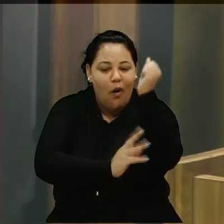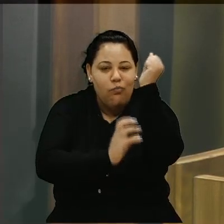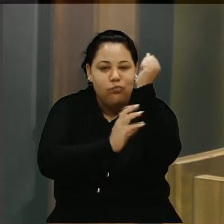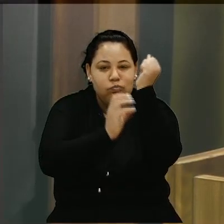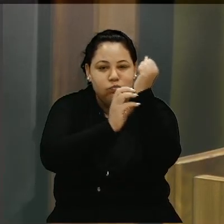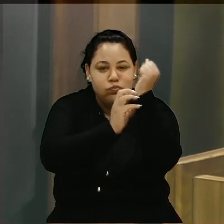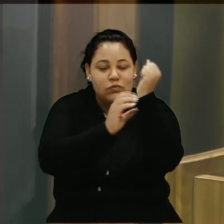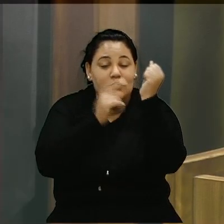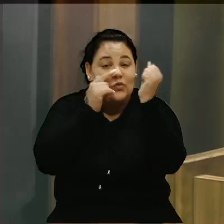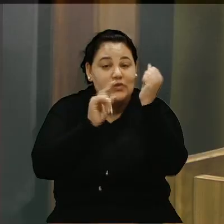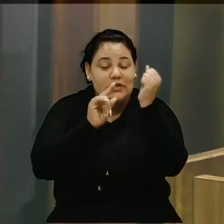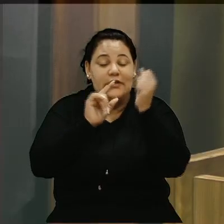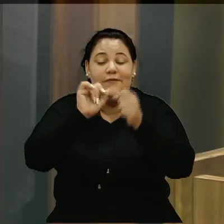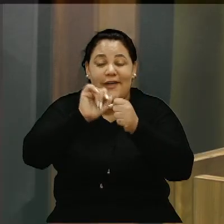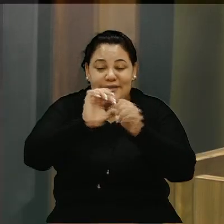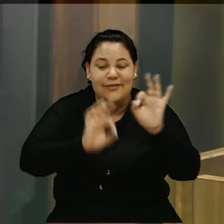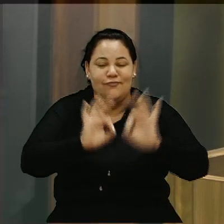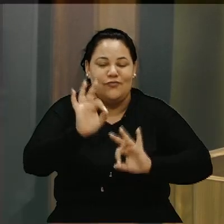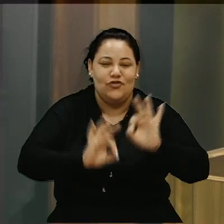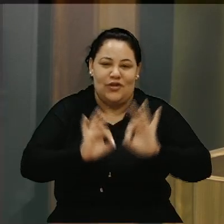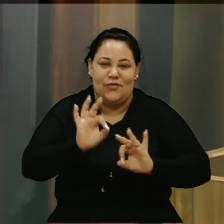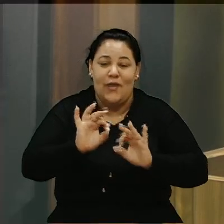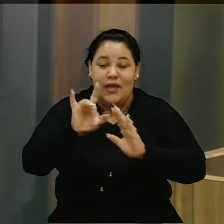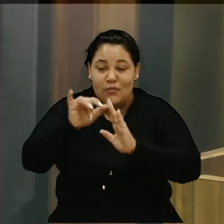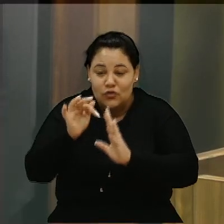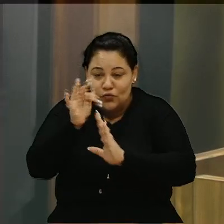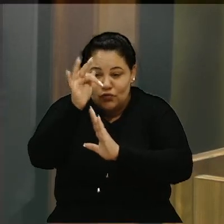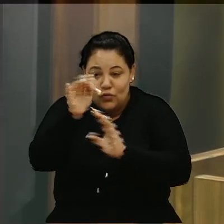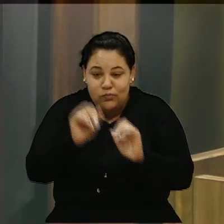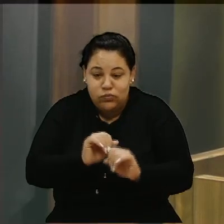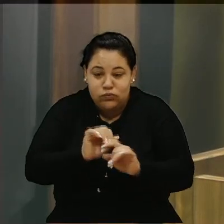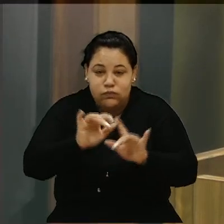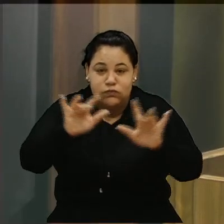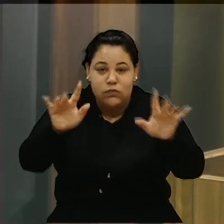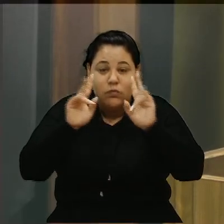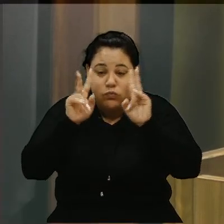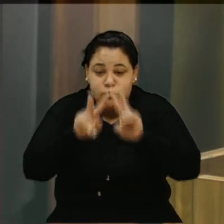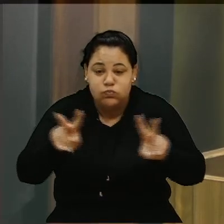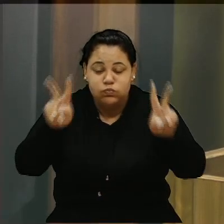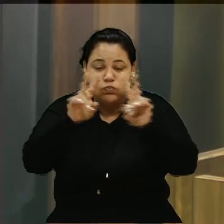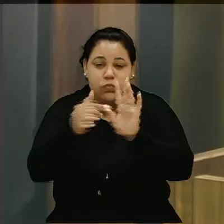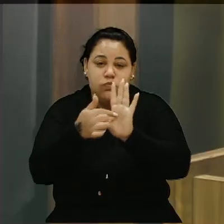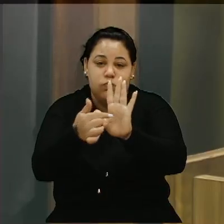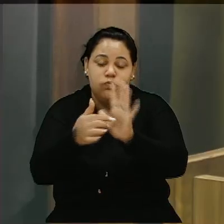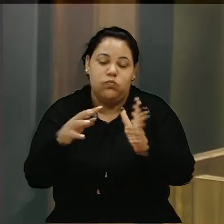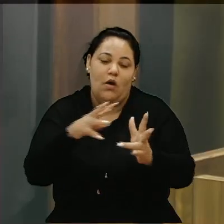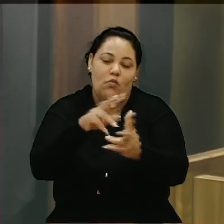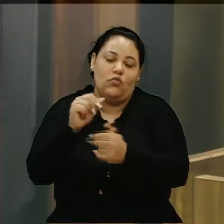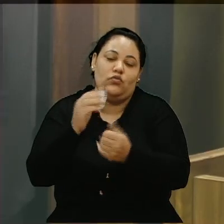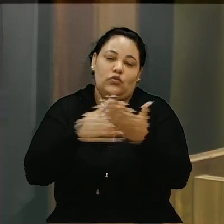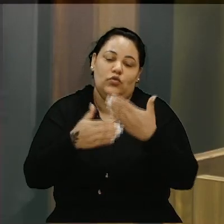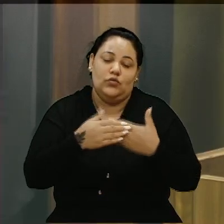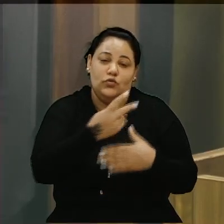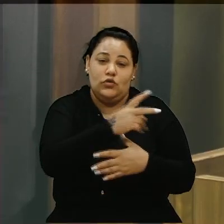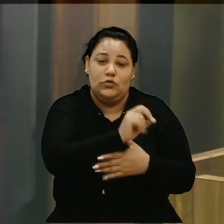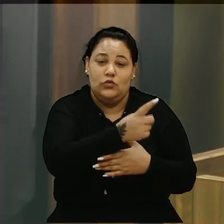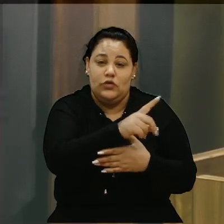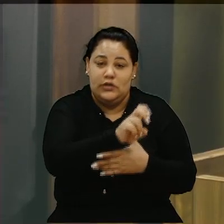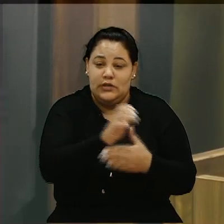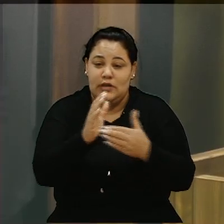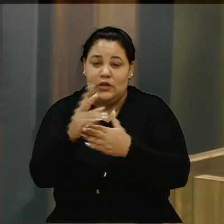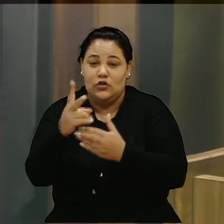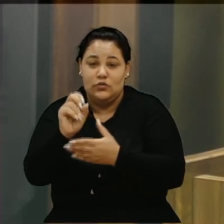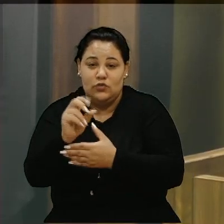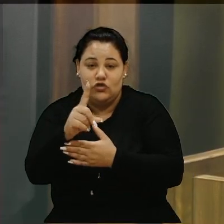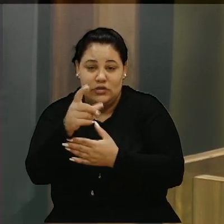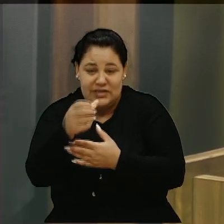financiar seus projetos e que levariam adiante a sua mensagem e sua visão de mundo. Entre 2015 e 2016, cerca